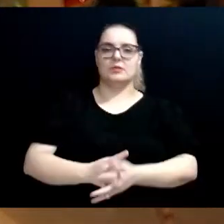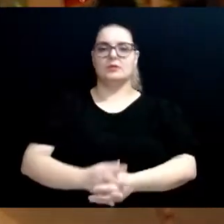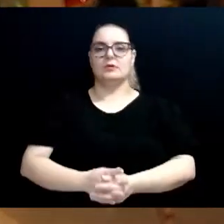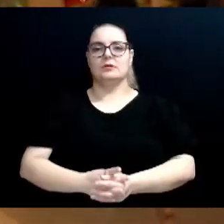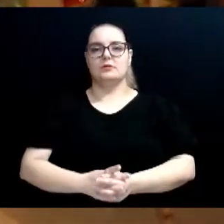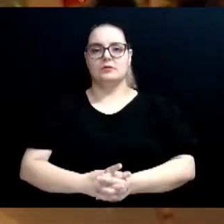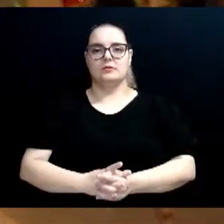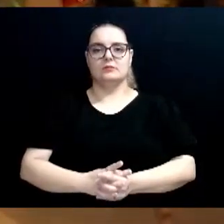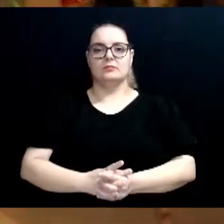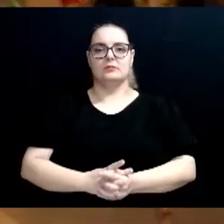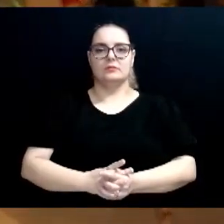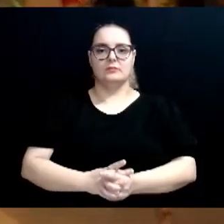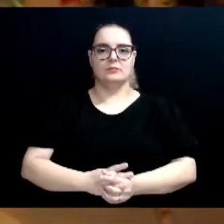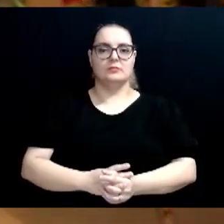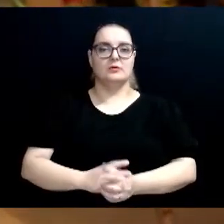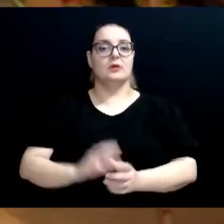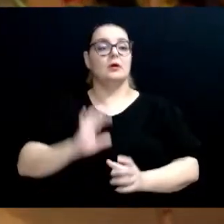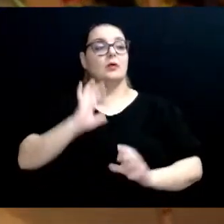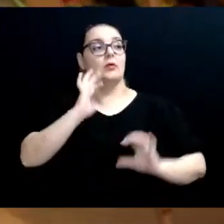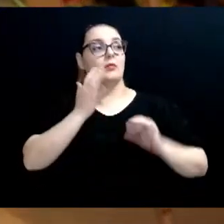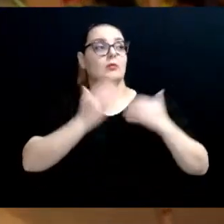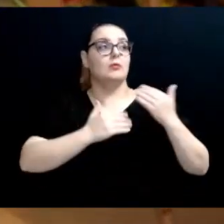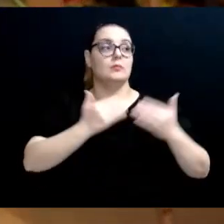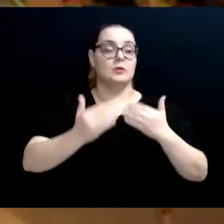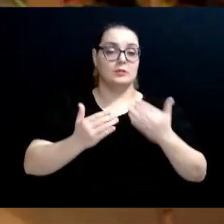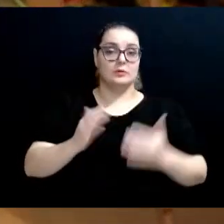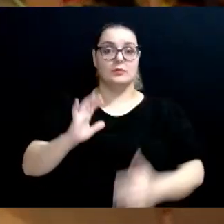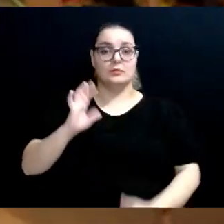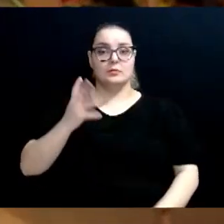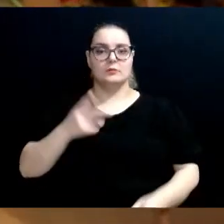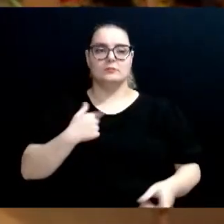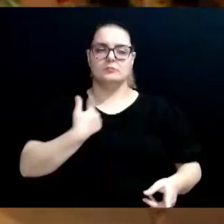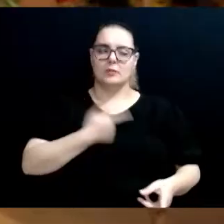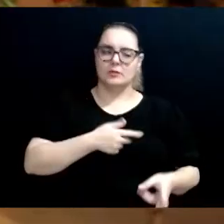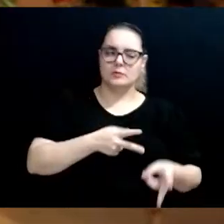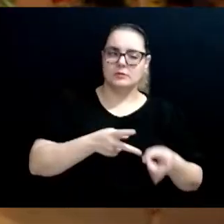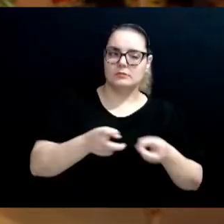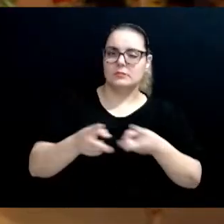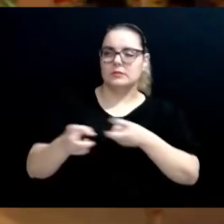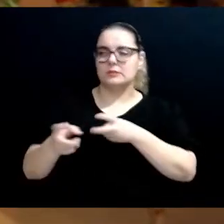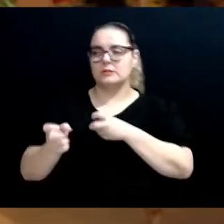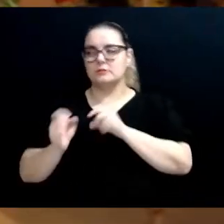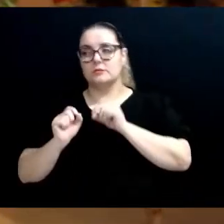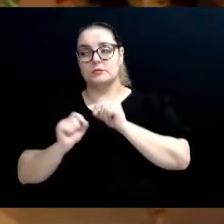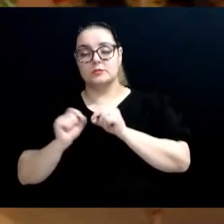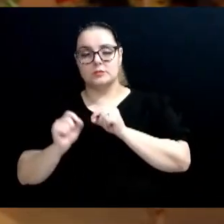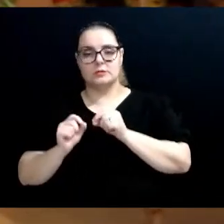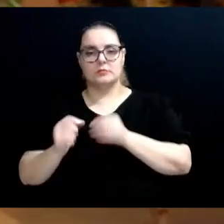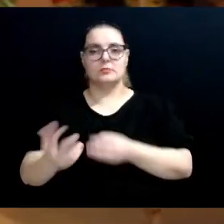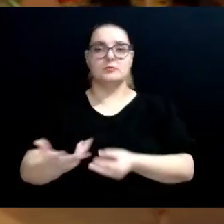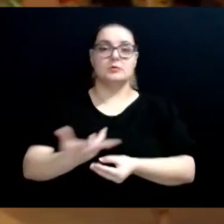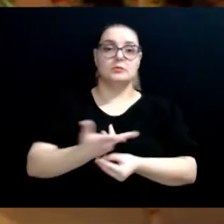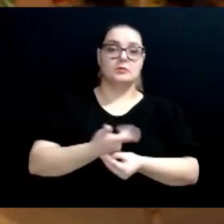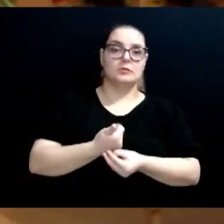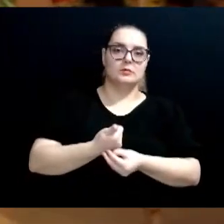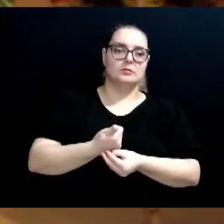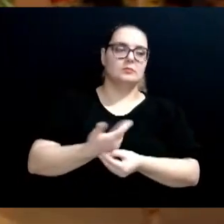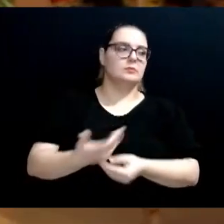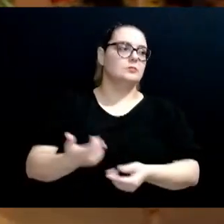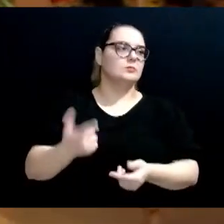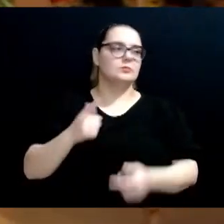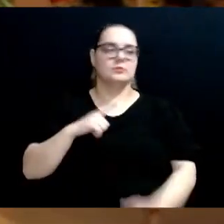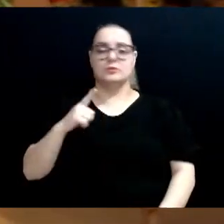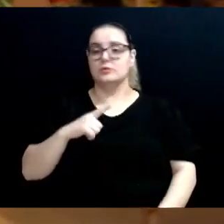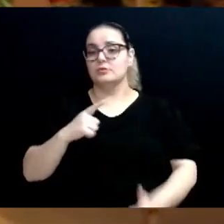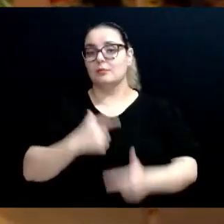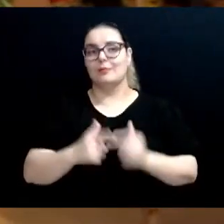das Crianças, foi assim que começou. Conforme foram acontecendo os eventos, nós percebemos